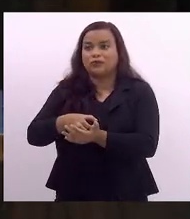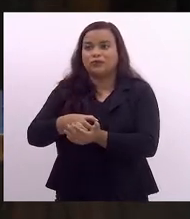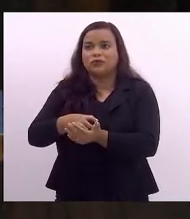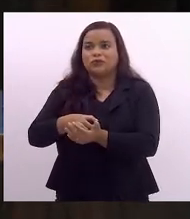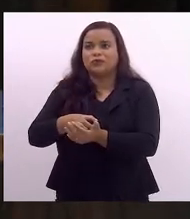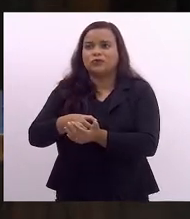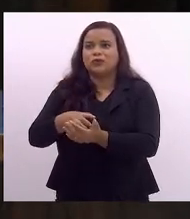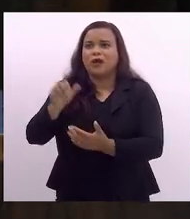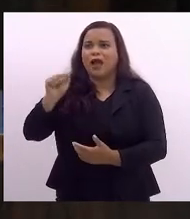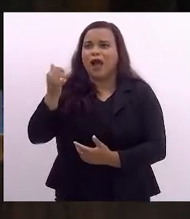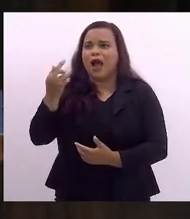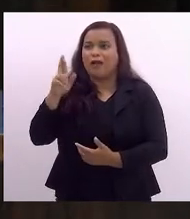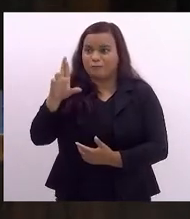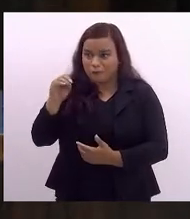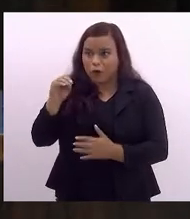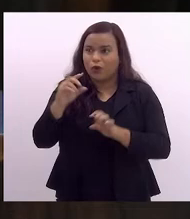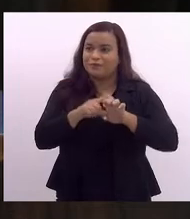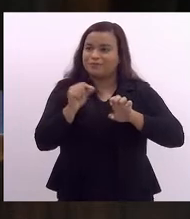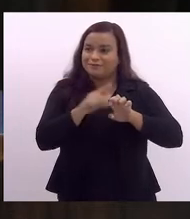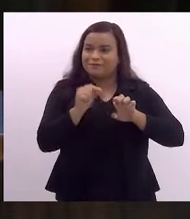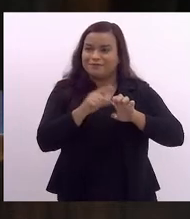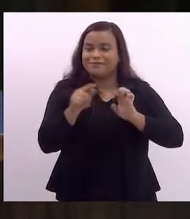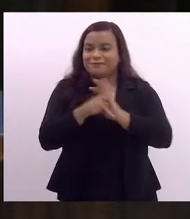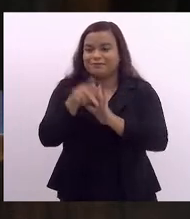de Empreendedores.